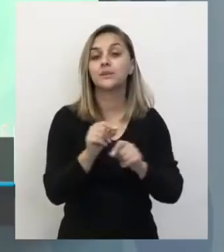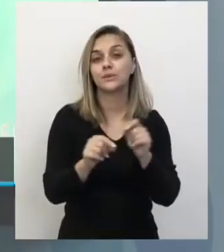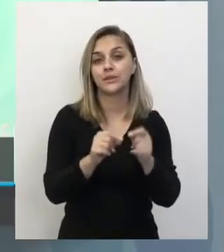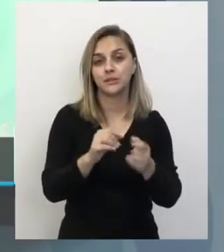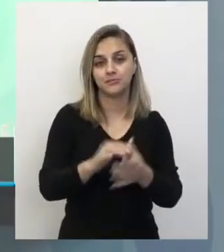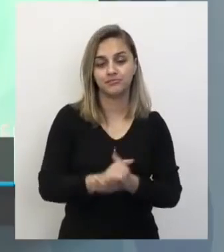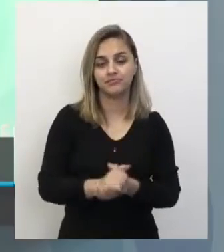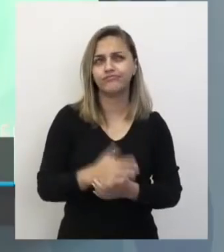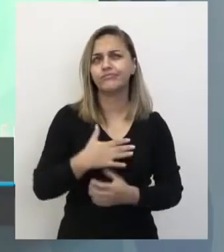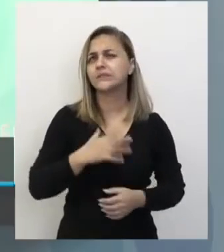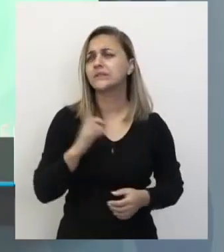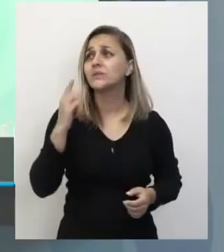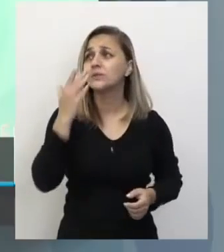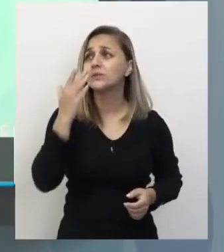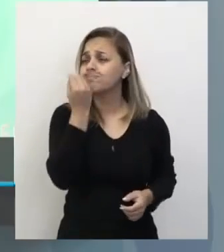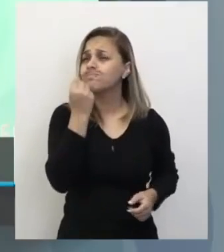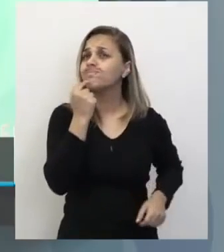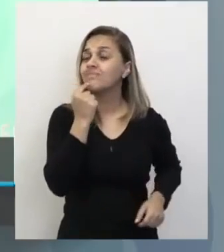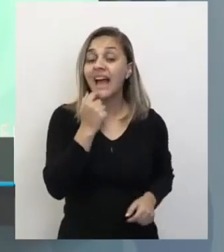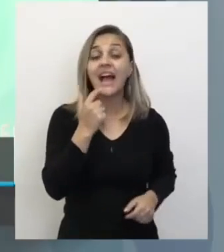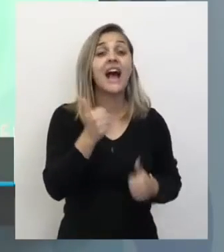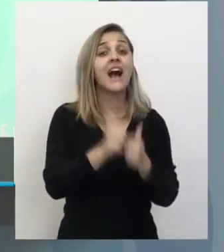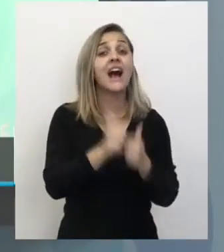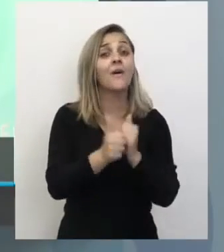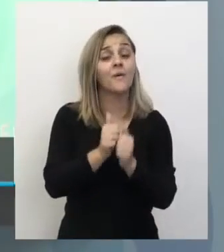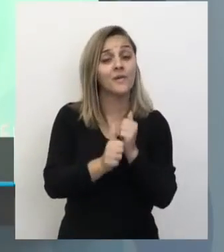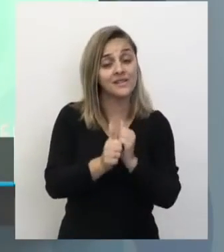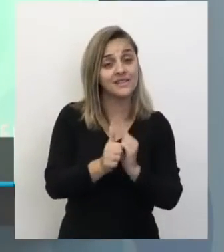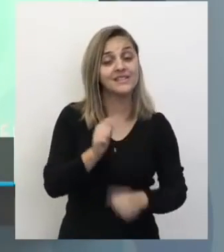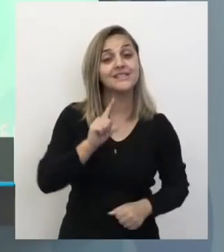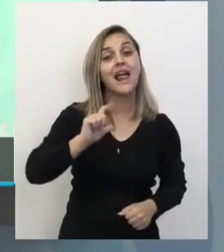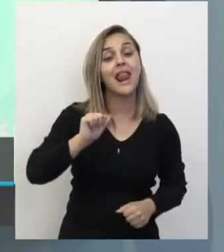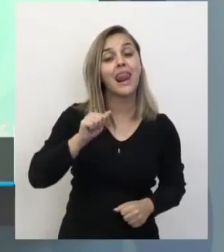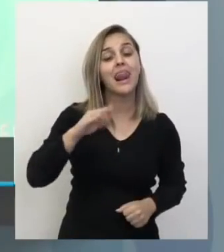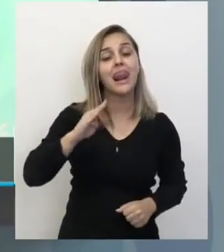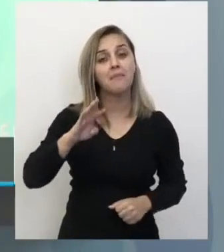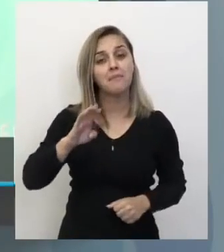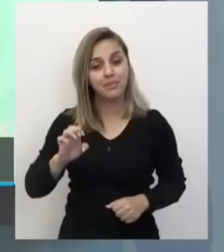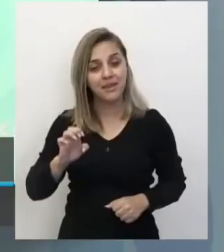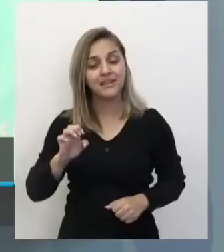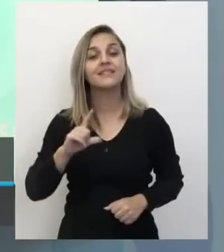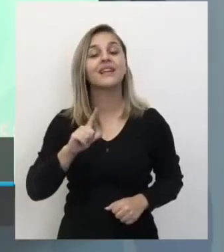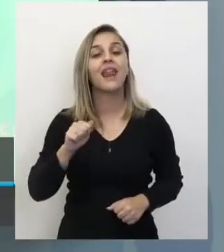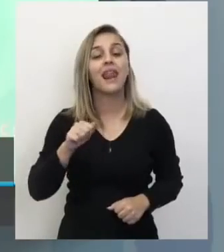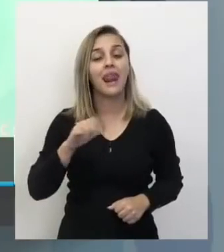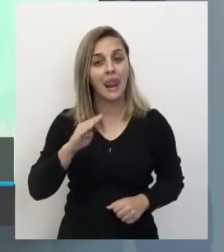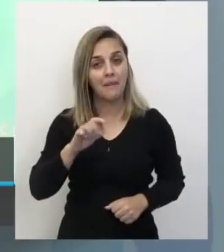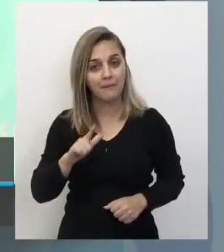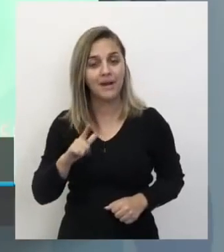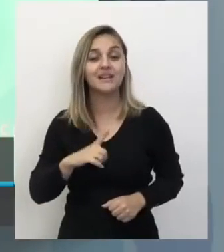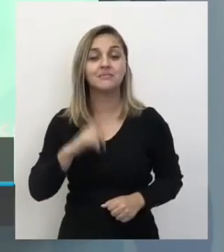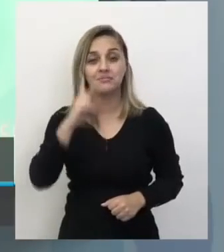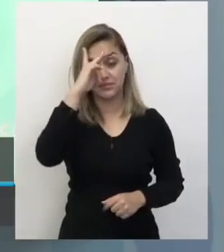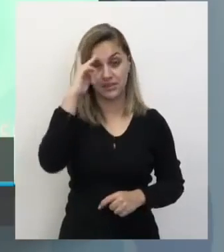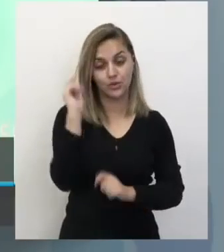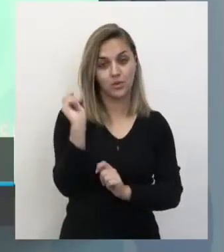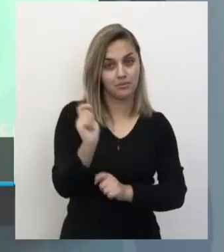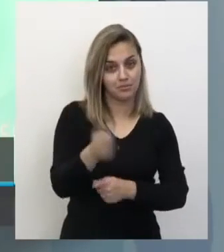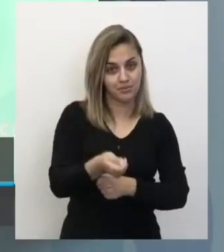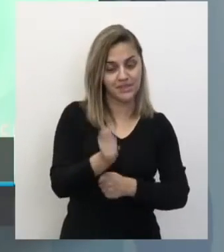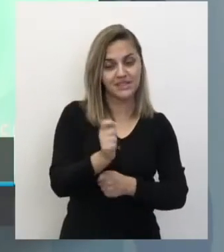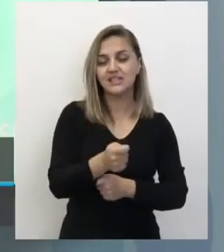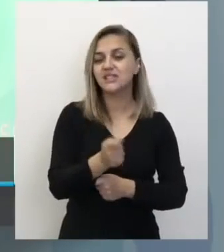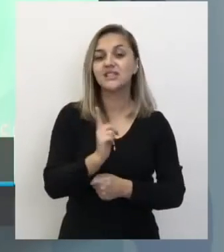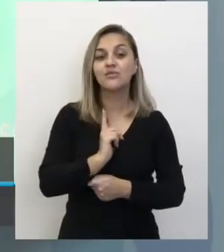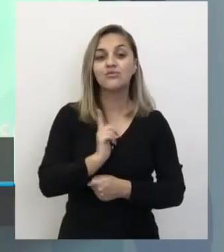meu Deus, como é que era? O arroz lambi-lambi, né? Que você... diz que o pescador, quando ele ia para pescar, já levava